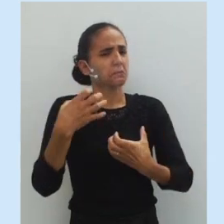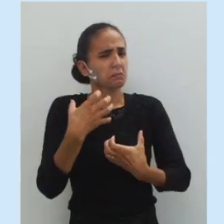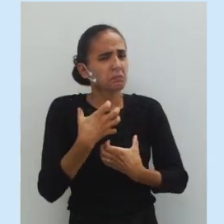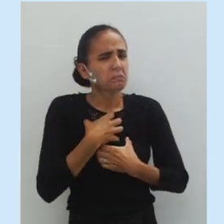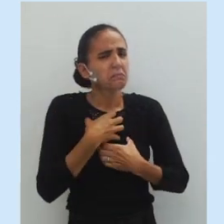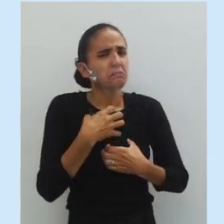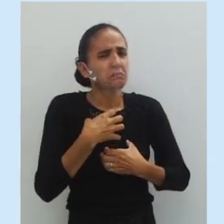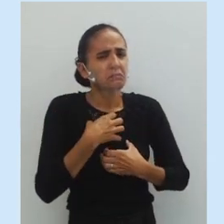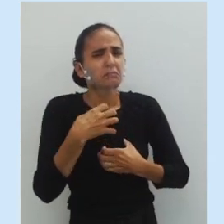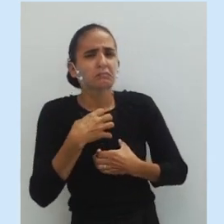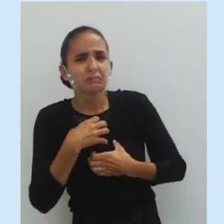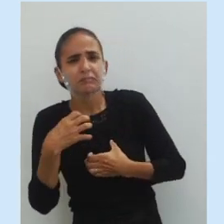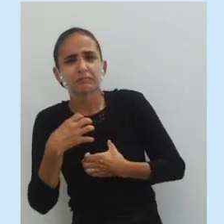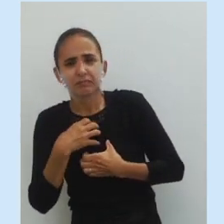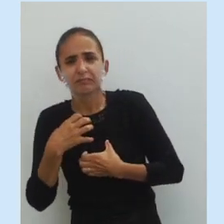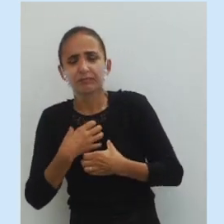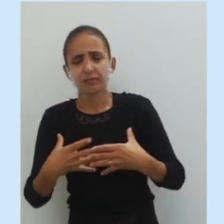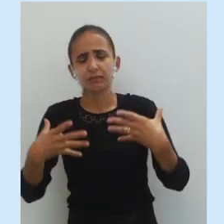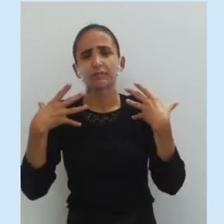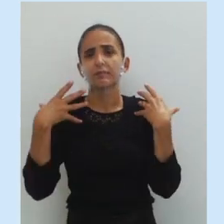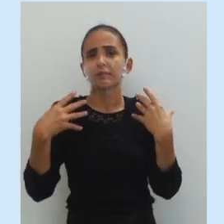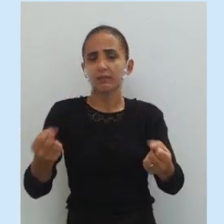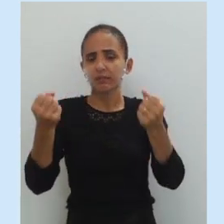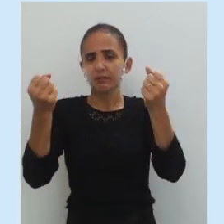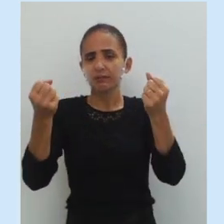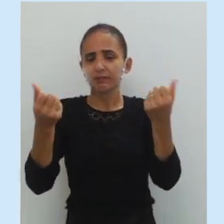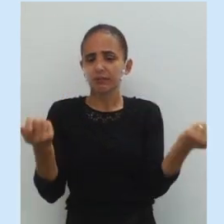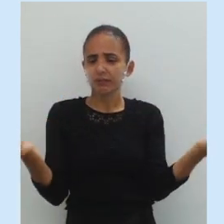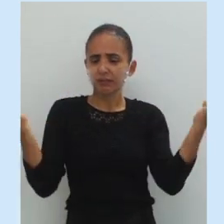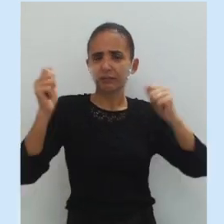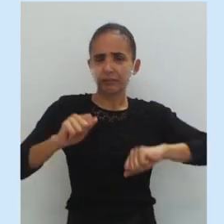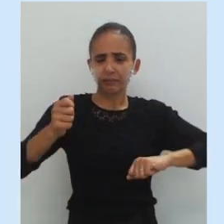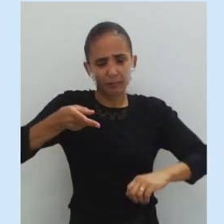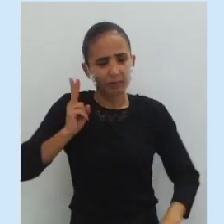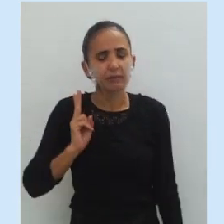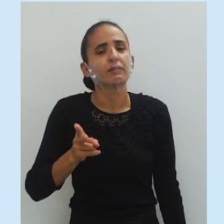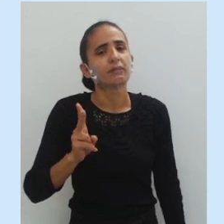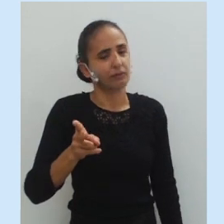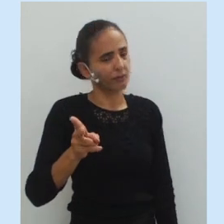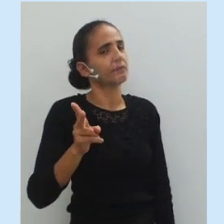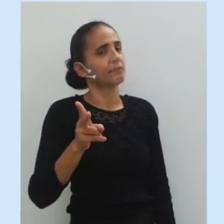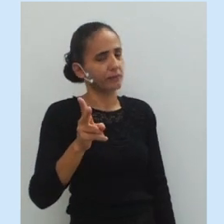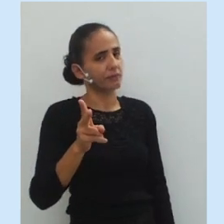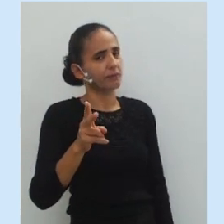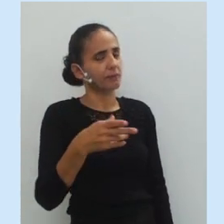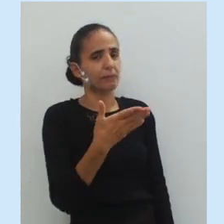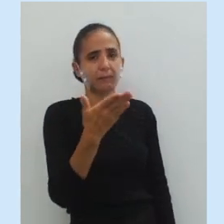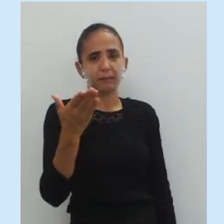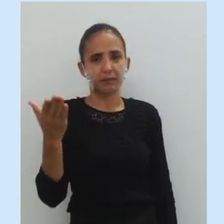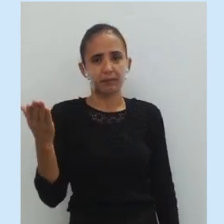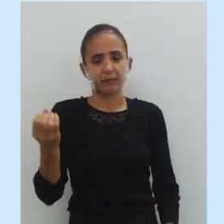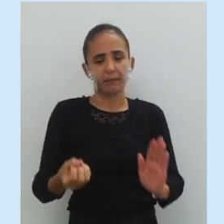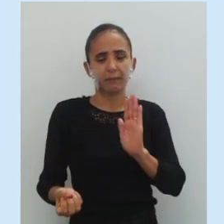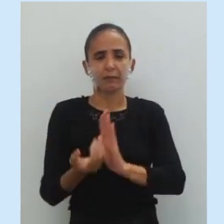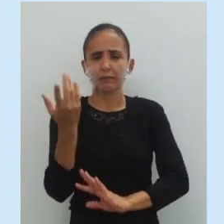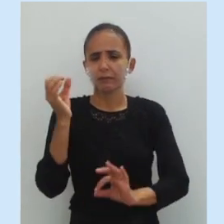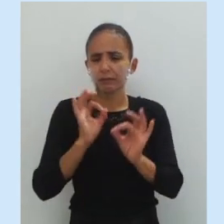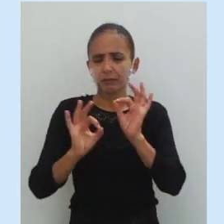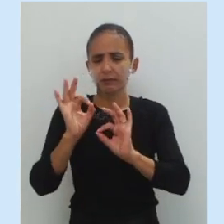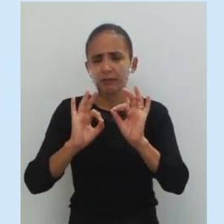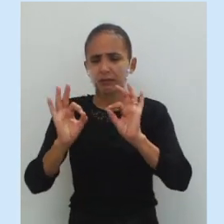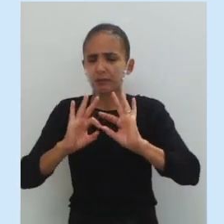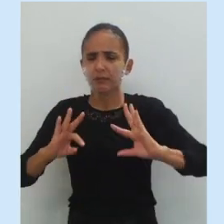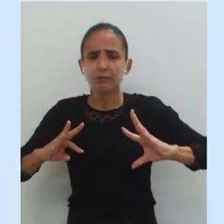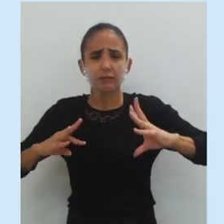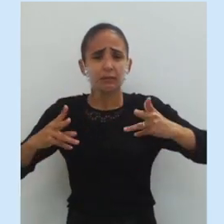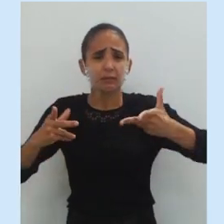uma capacidade de assumir os riscos, né? Então, a criatividade, ela pode